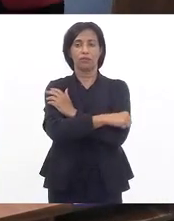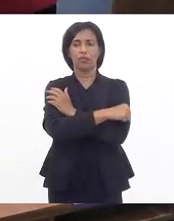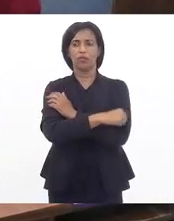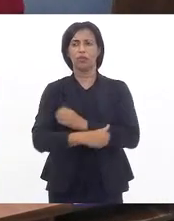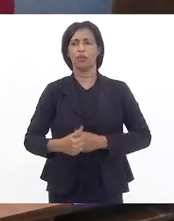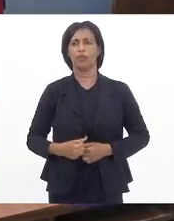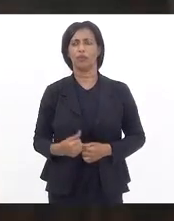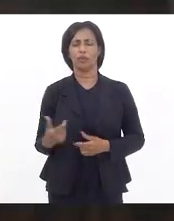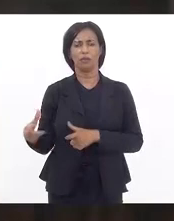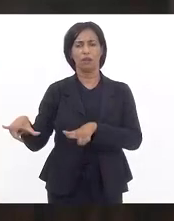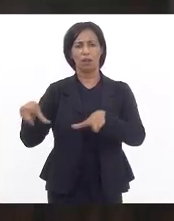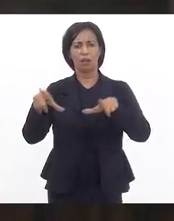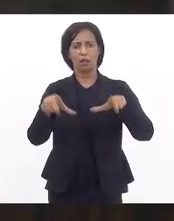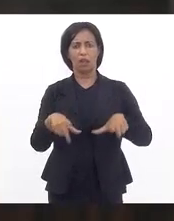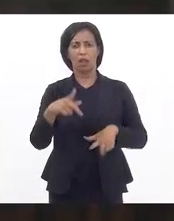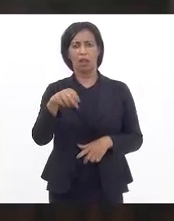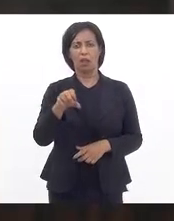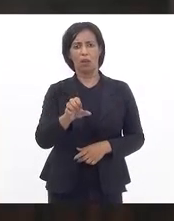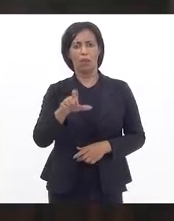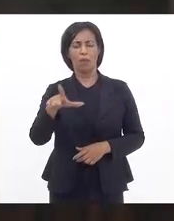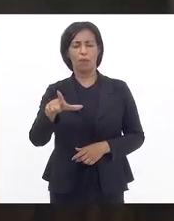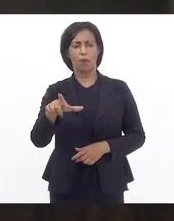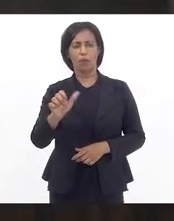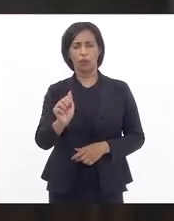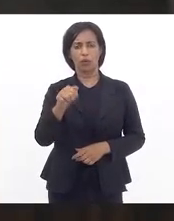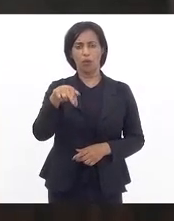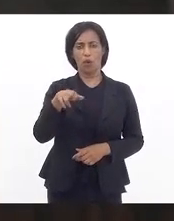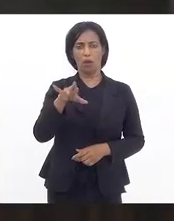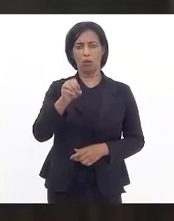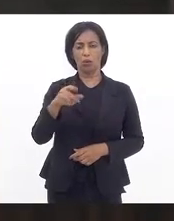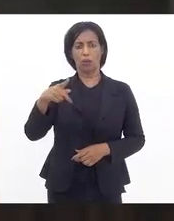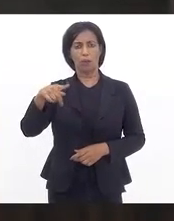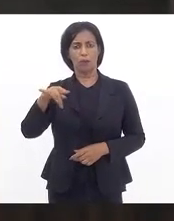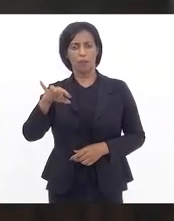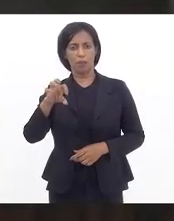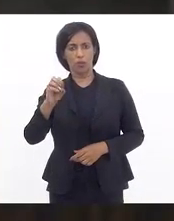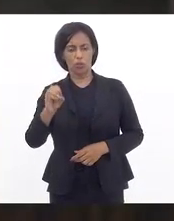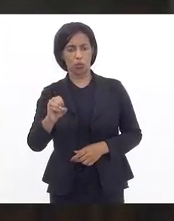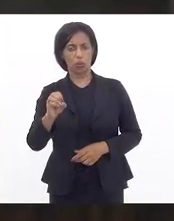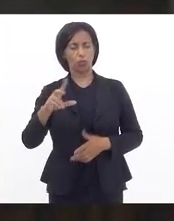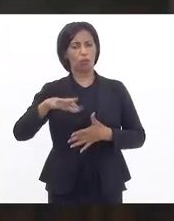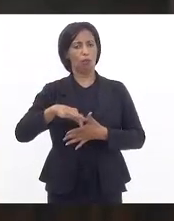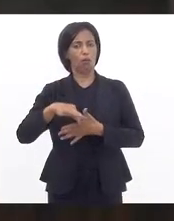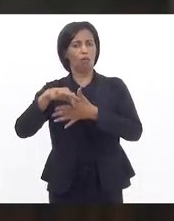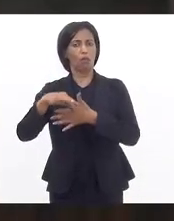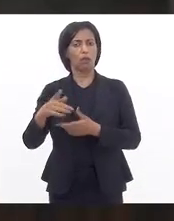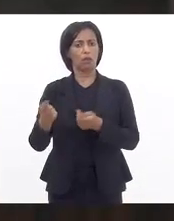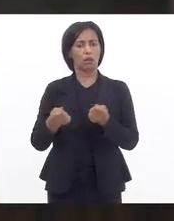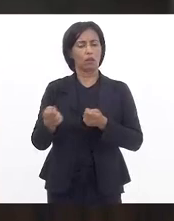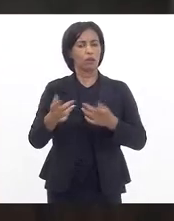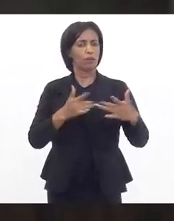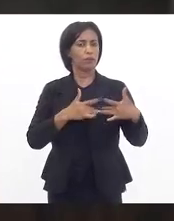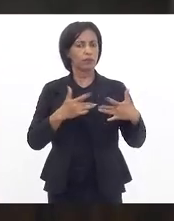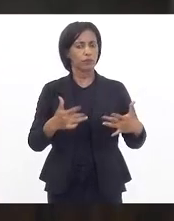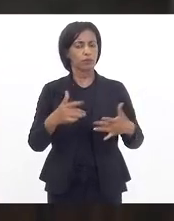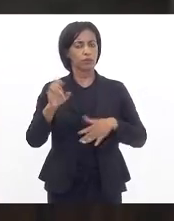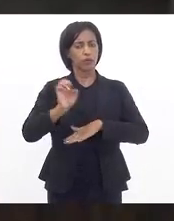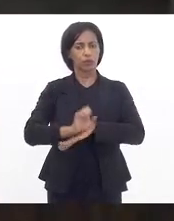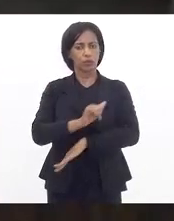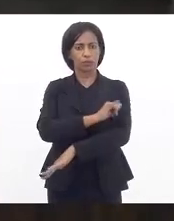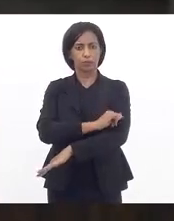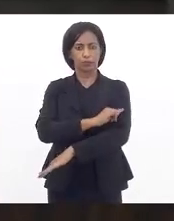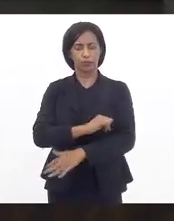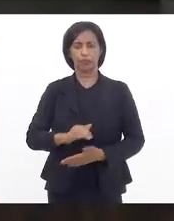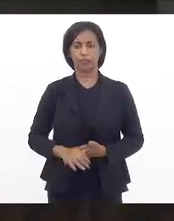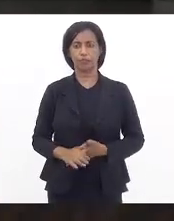Rejane que concede diploma ou sim já o seu Antônio Oscar Peixoto Vieira líder da economia solidária no estado